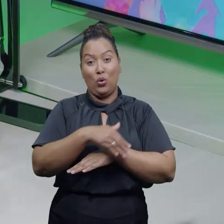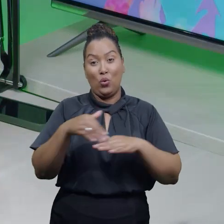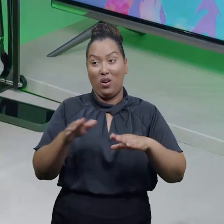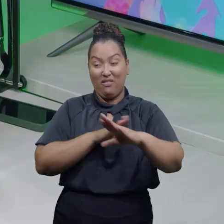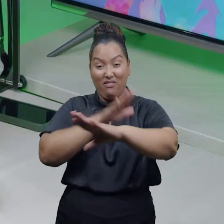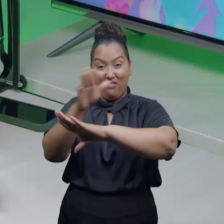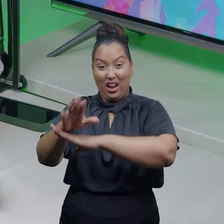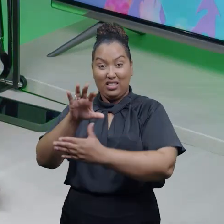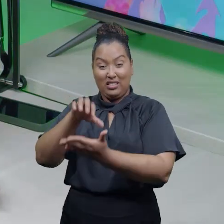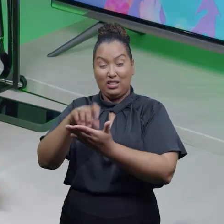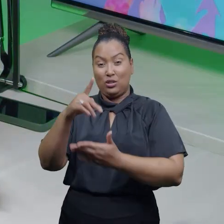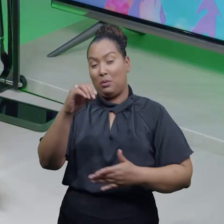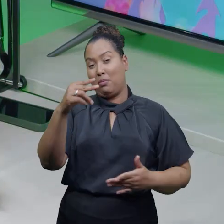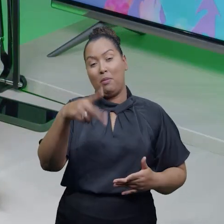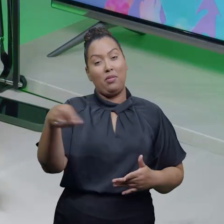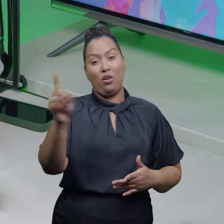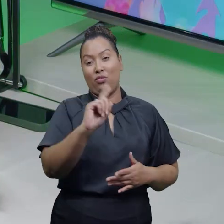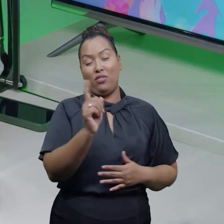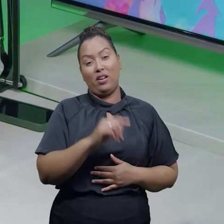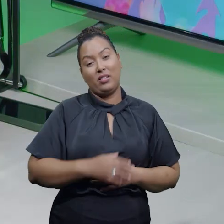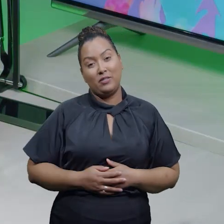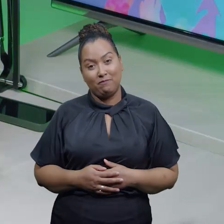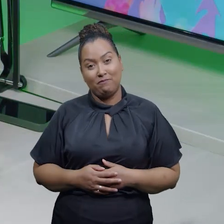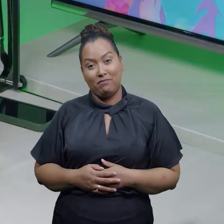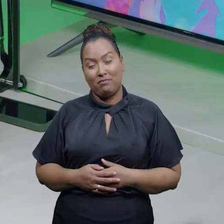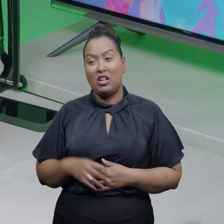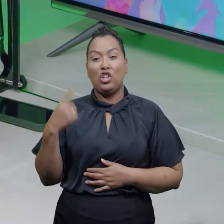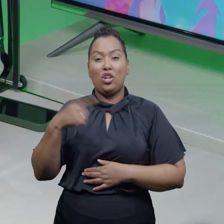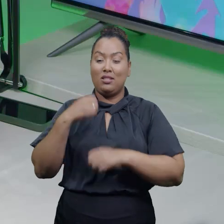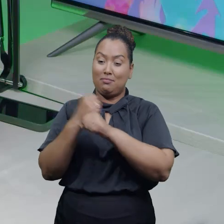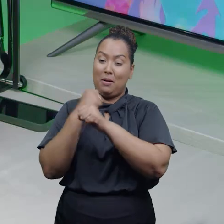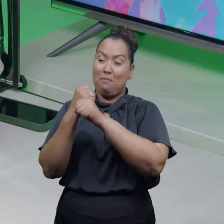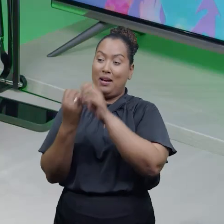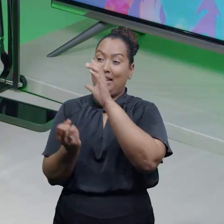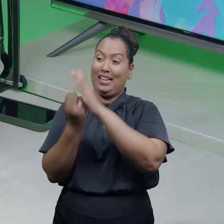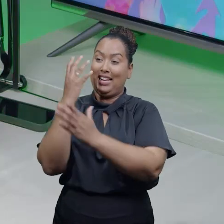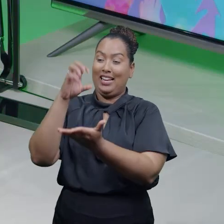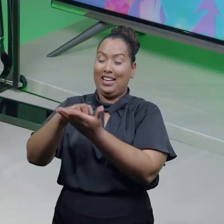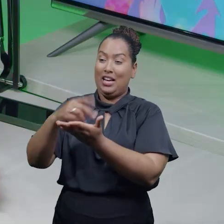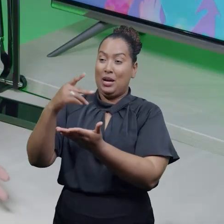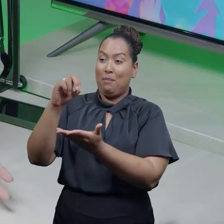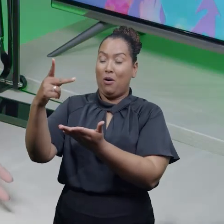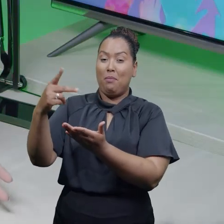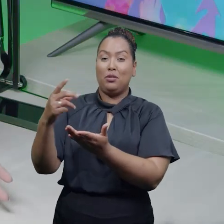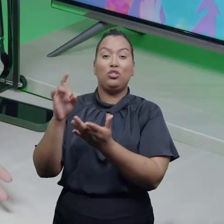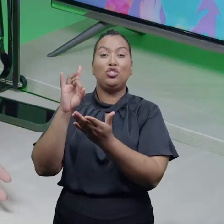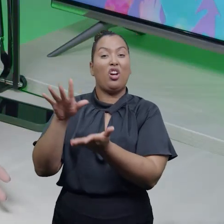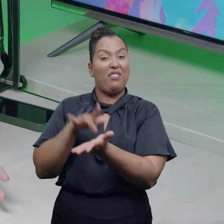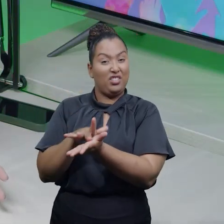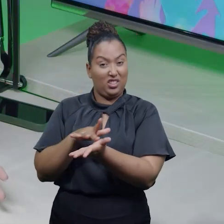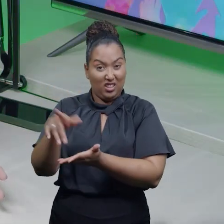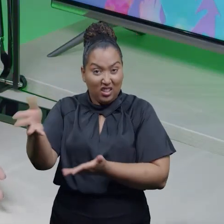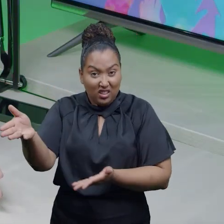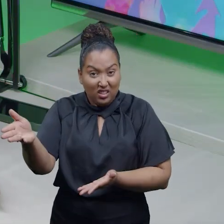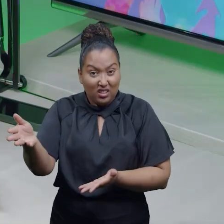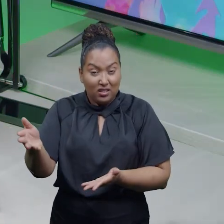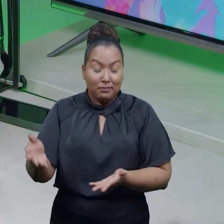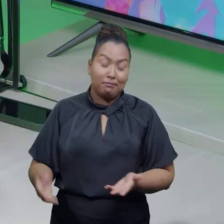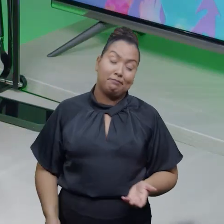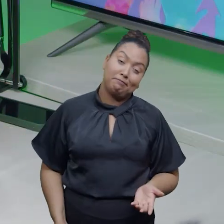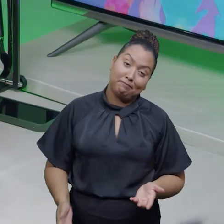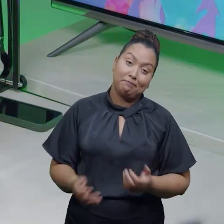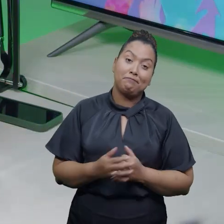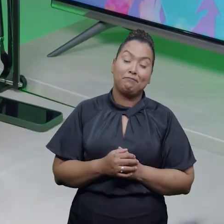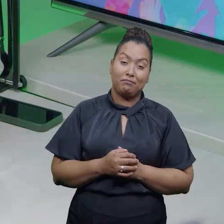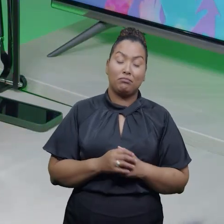pessoas simplesmente elas não vão acessar o serviço, e a gente vai estar acabando instalando um serviço para inglês ver.